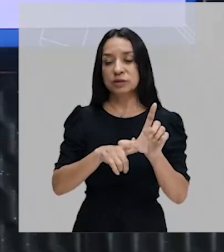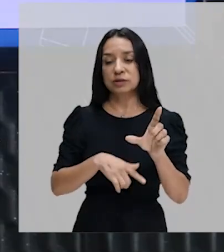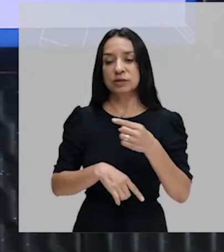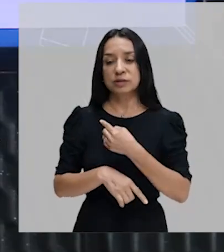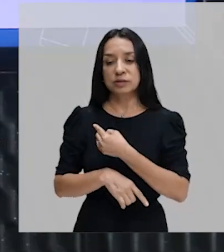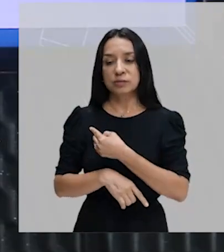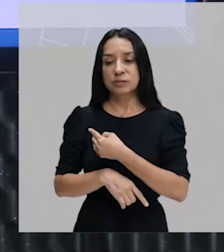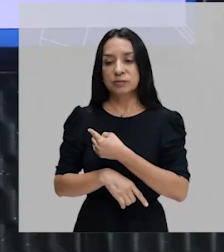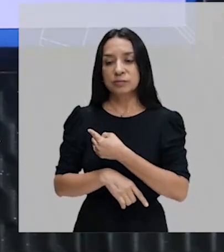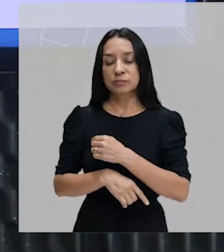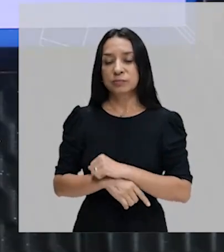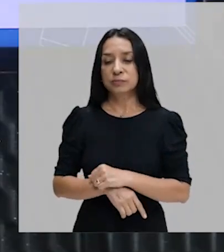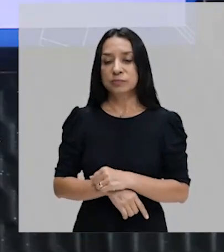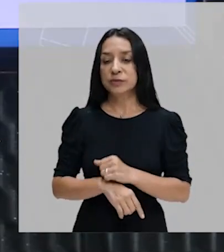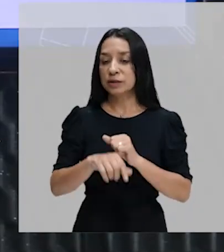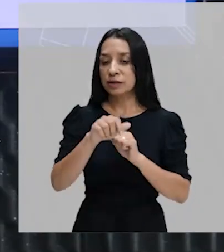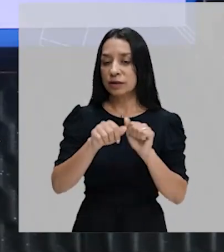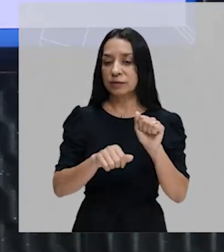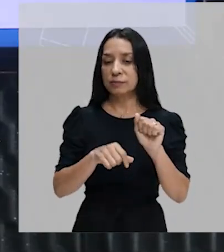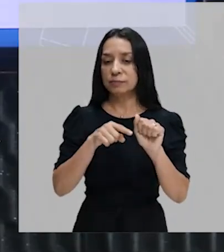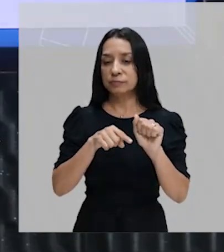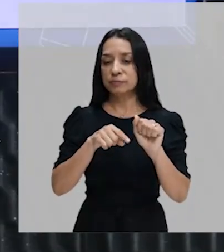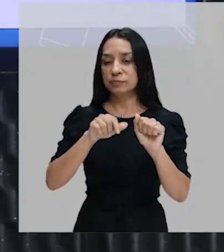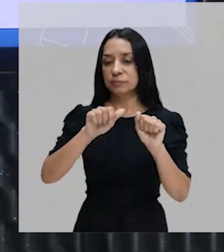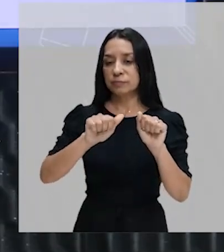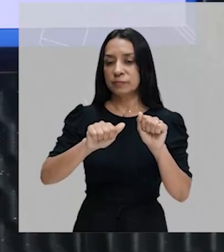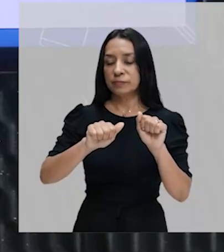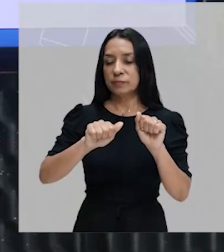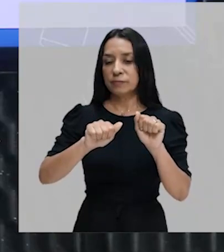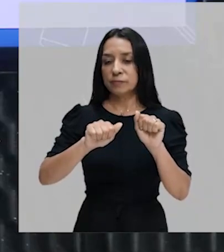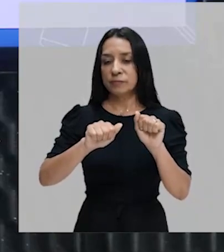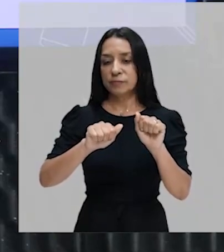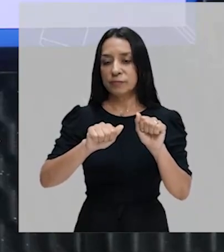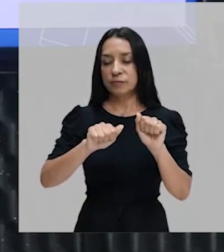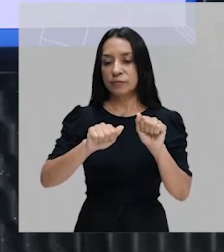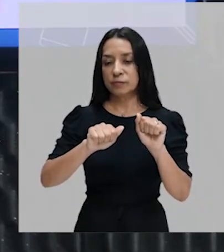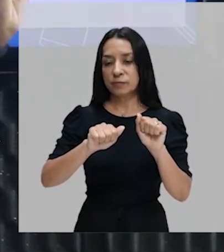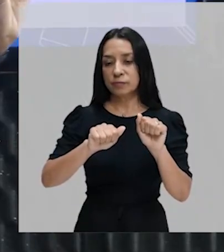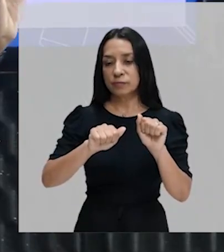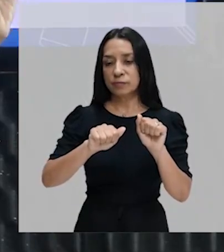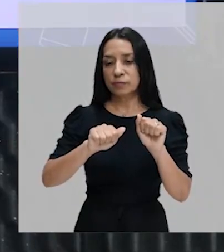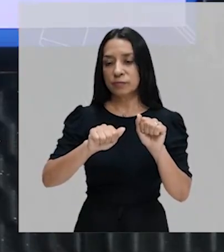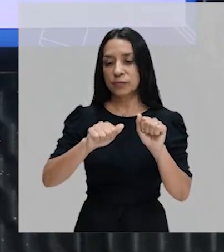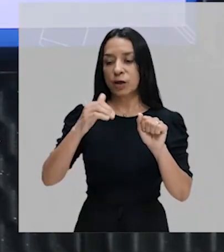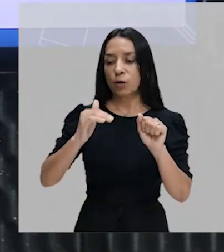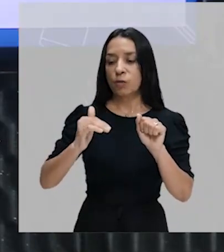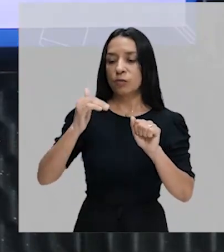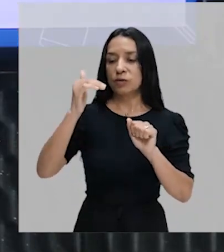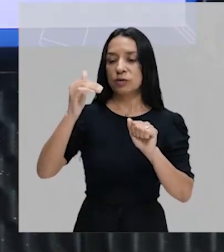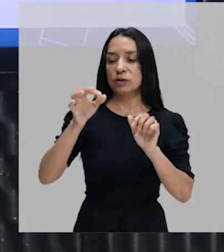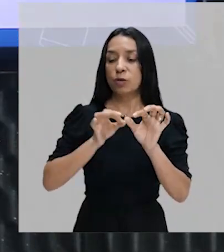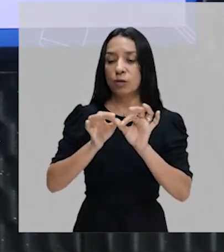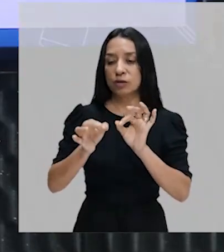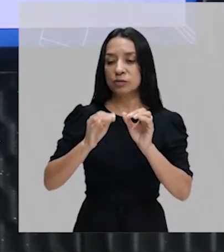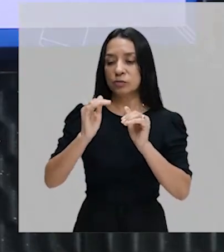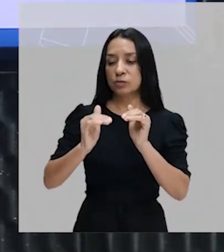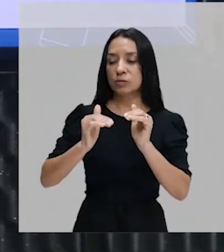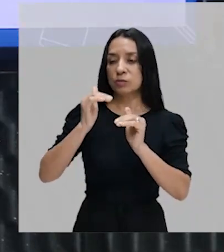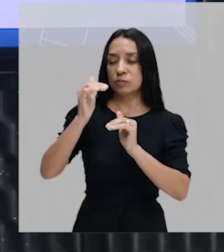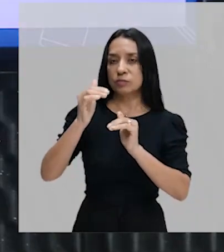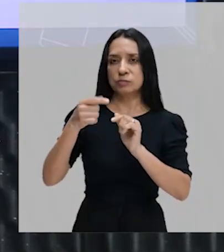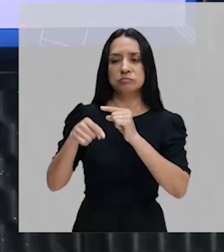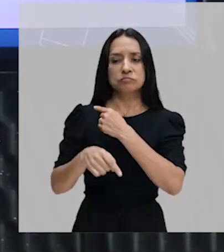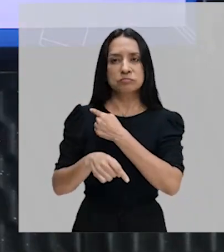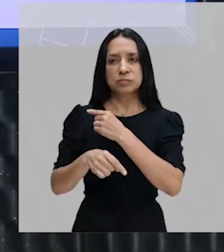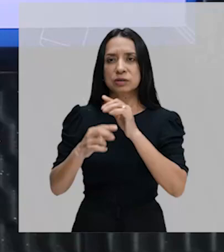nosso conjunto aqui como ficou. Aqui, a professora Renata optou em colocar em ordem crescente. Professora, isso é regra?